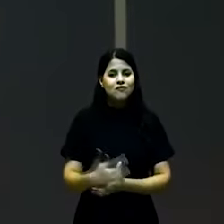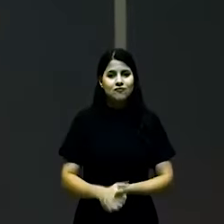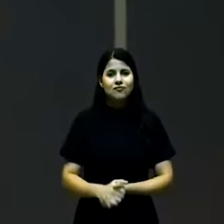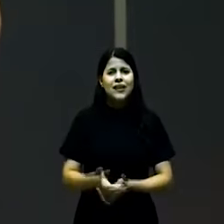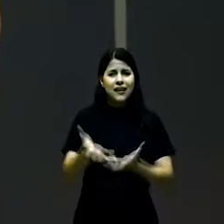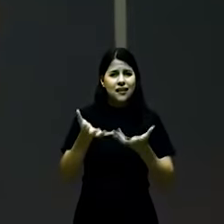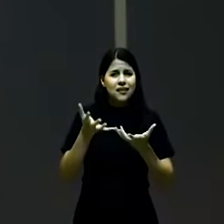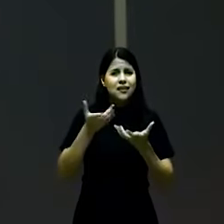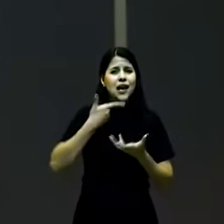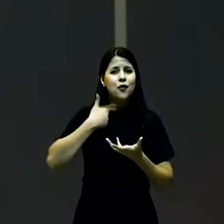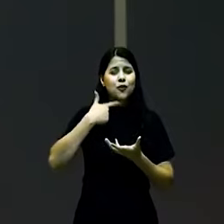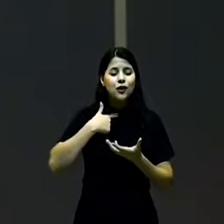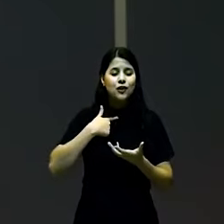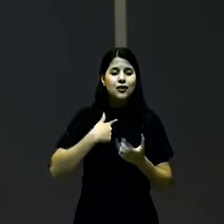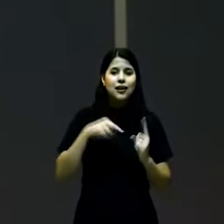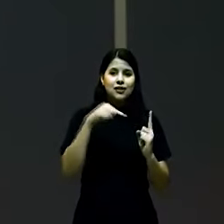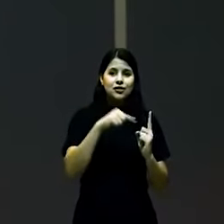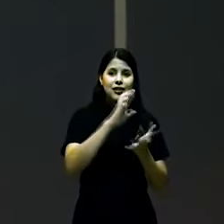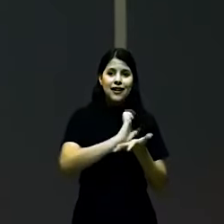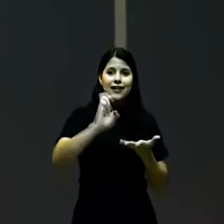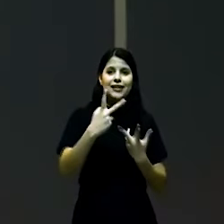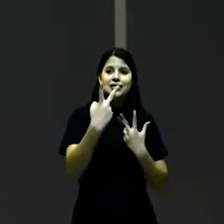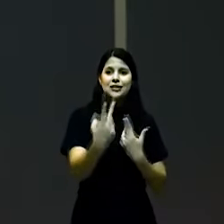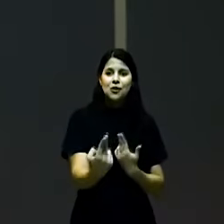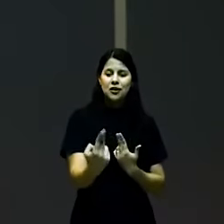quis fazer como Elias,